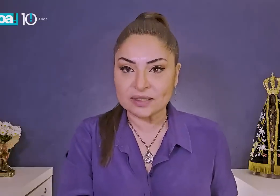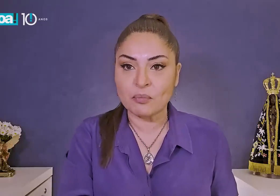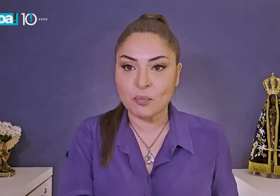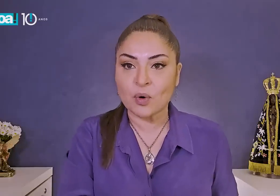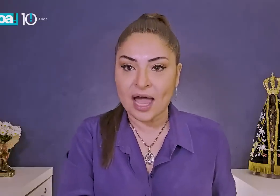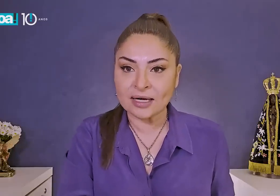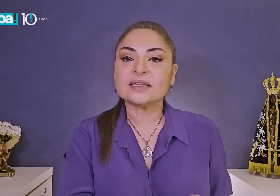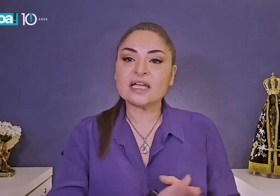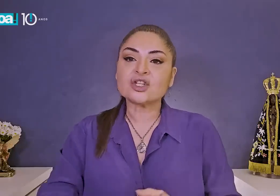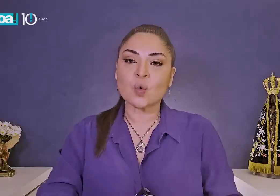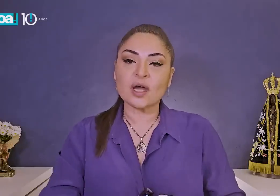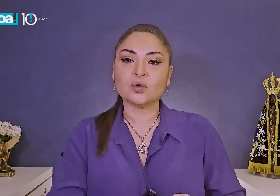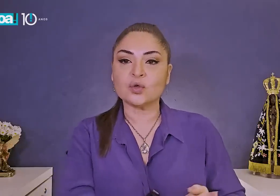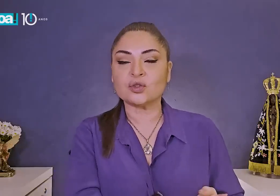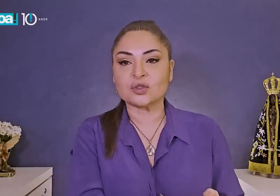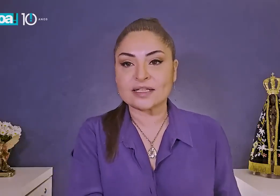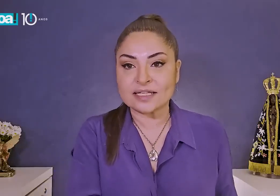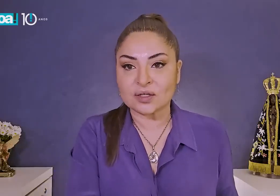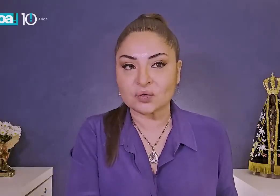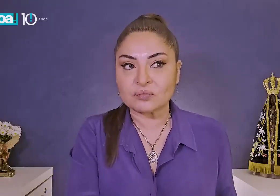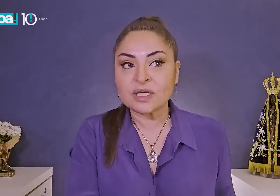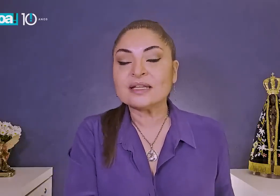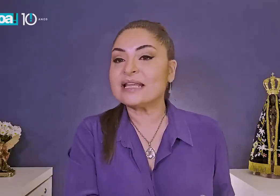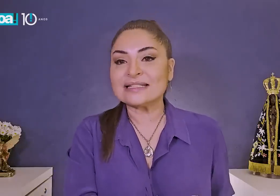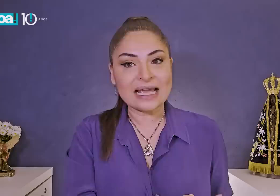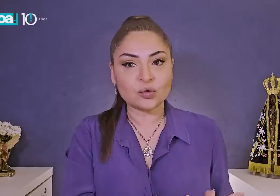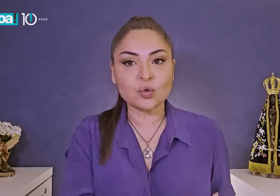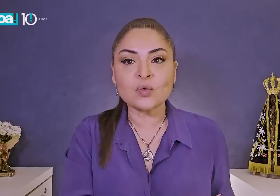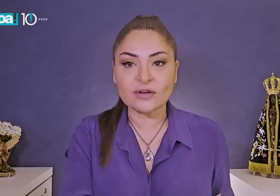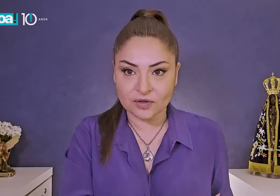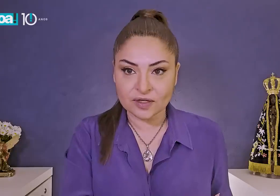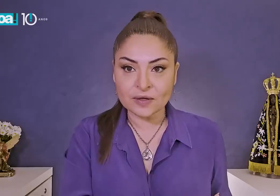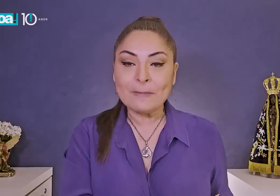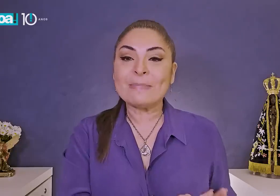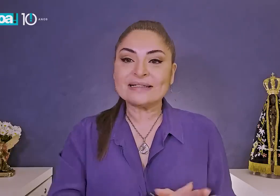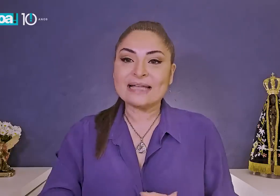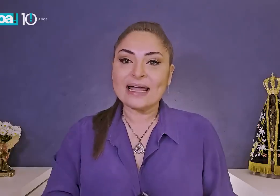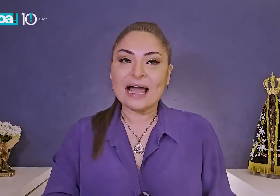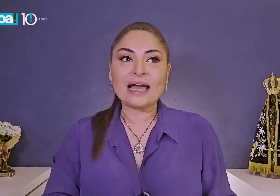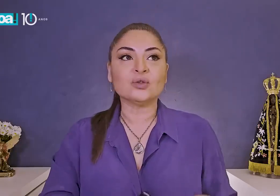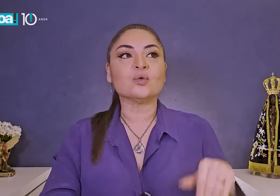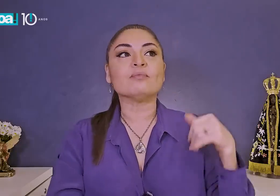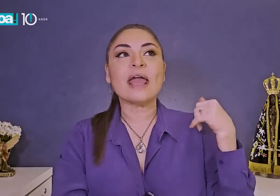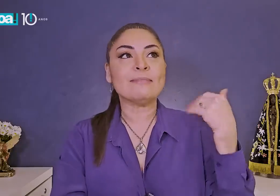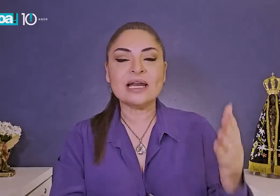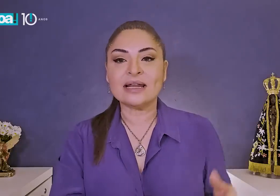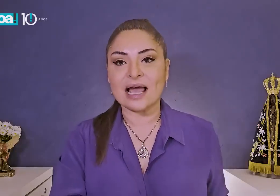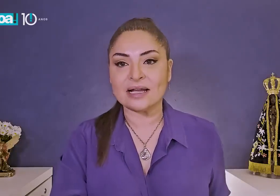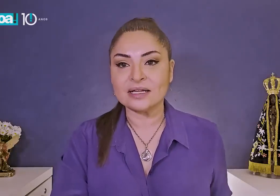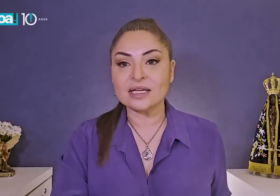a pressão popular. Desde quando isso dá certo? Dá certo eu nunca vi, mas dá errado